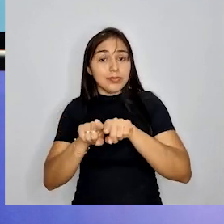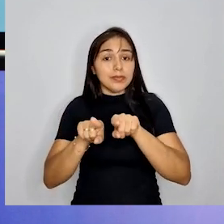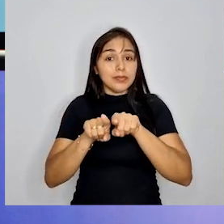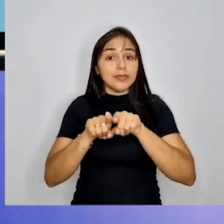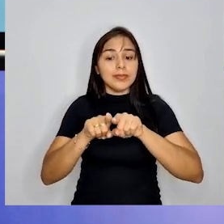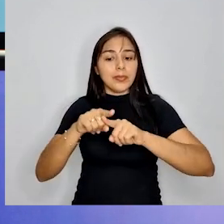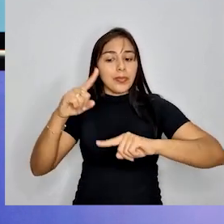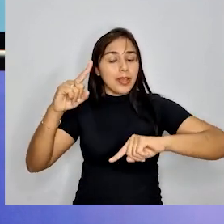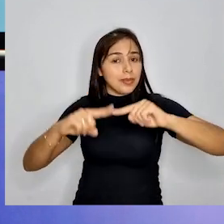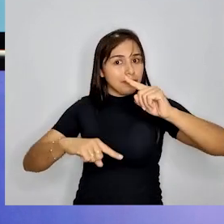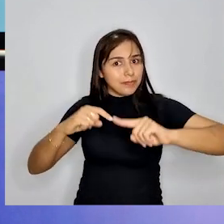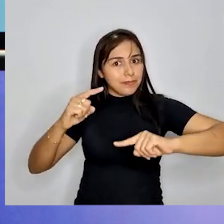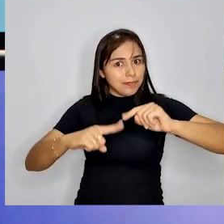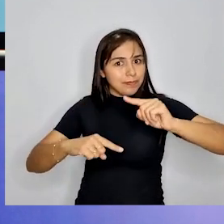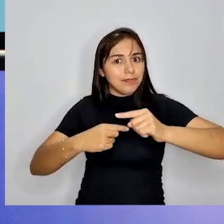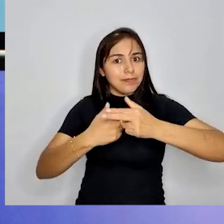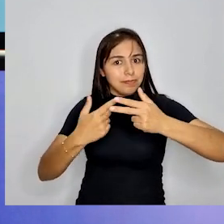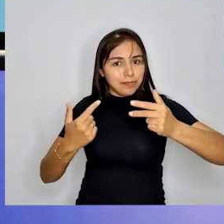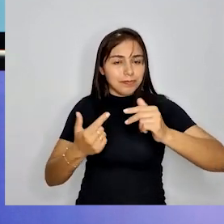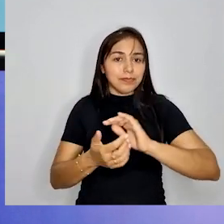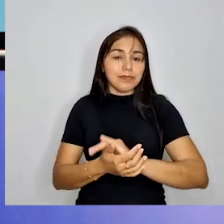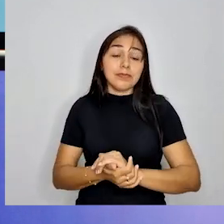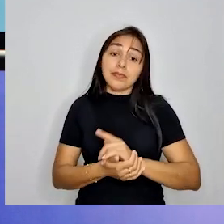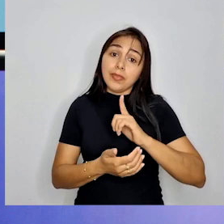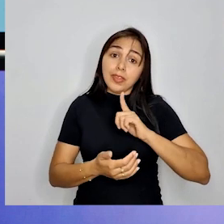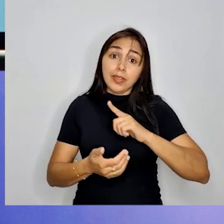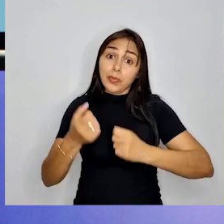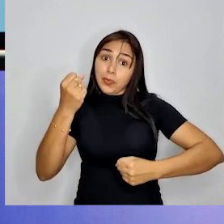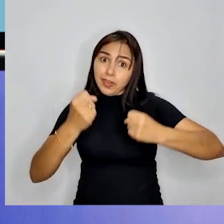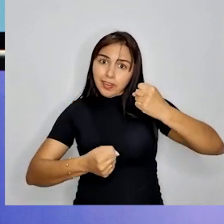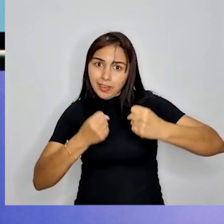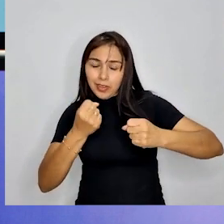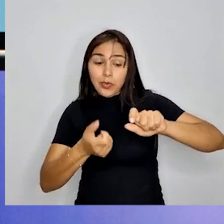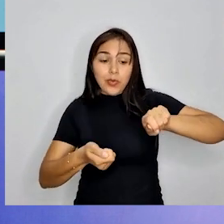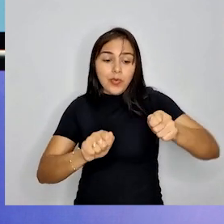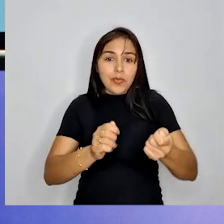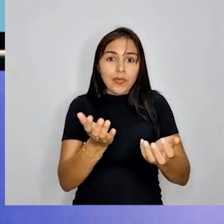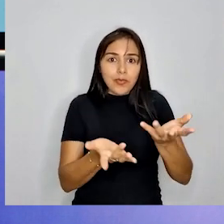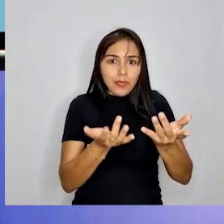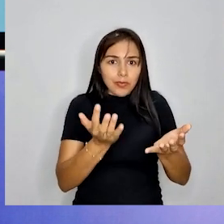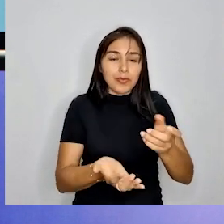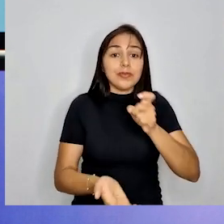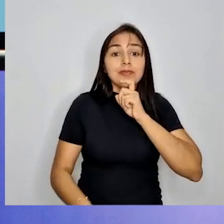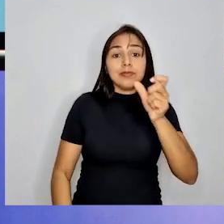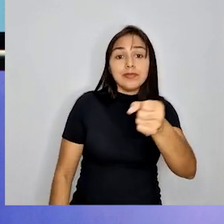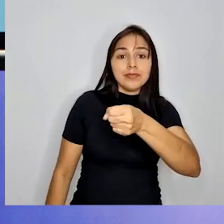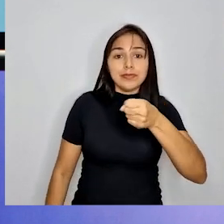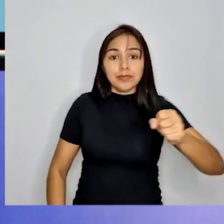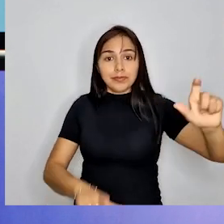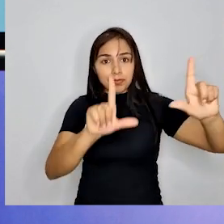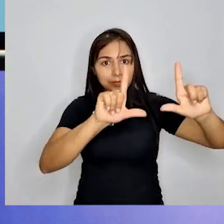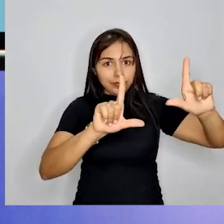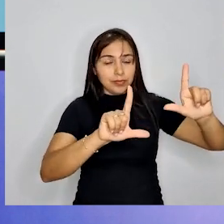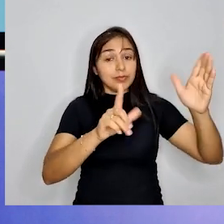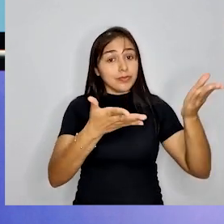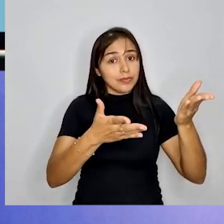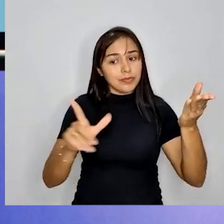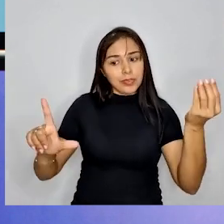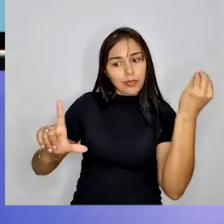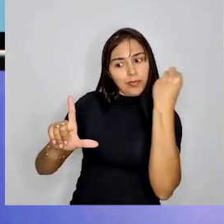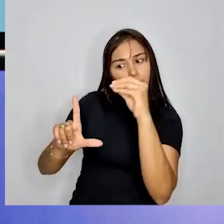essa coluna carro fogão geladeira e televisão e vamos colocar as quantidades de acordo com as informações do gráfico